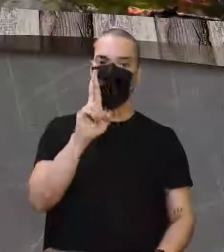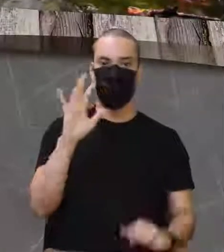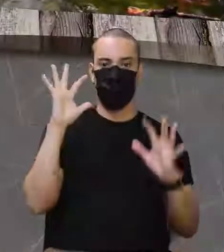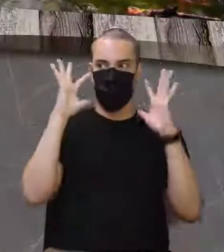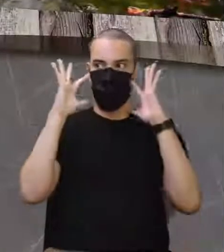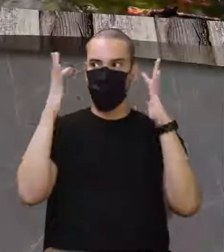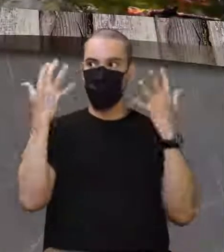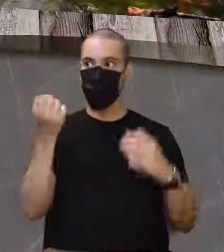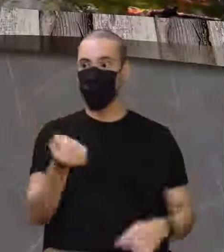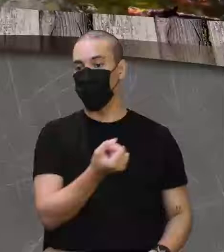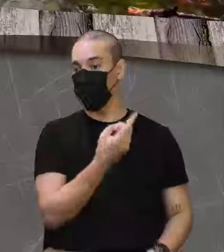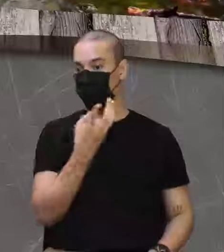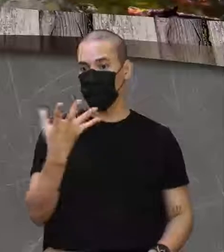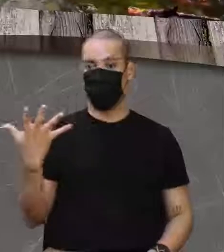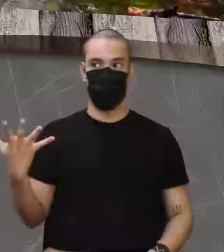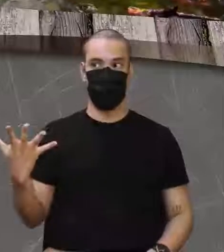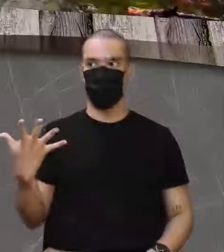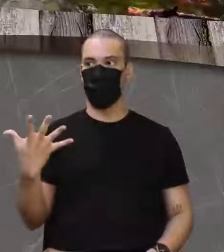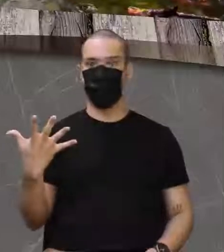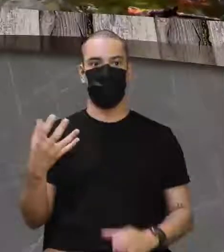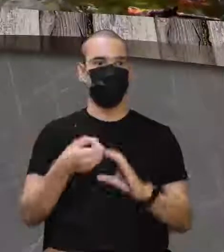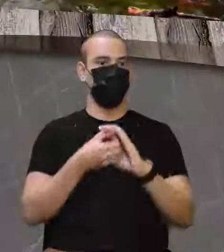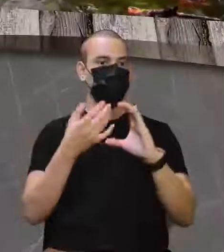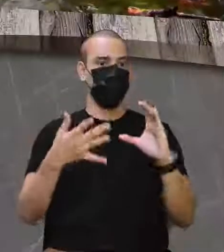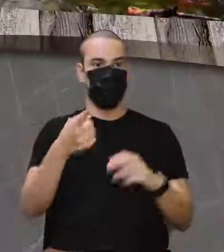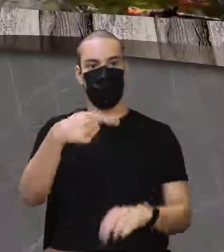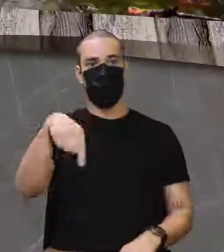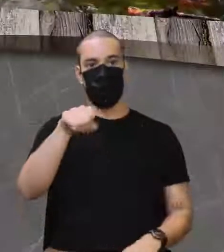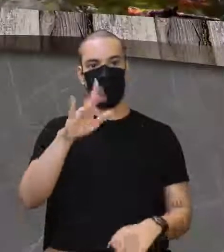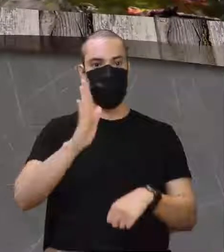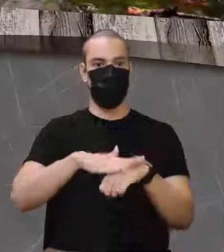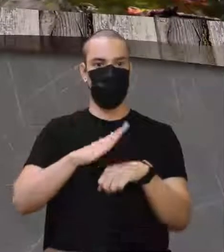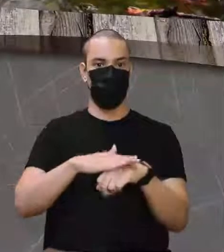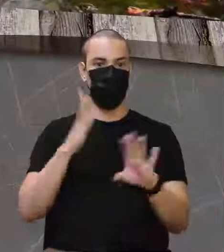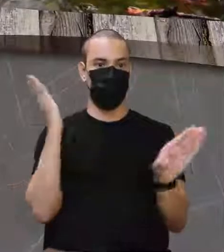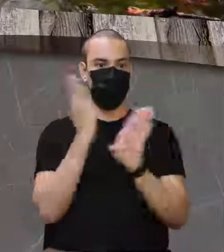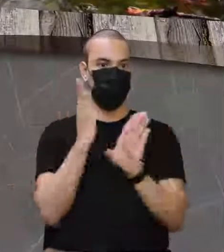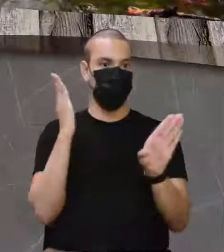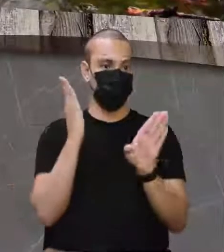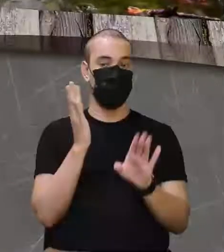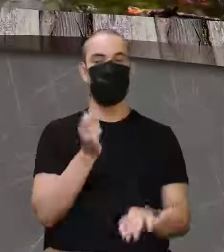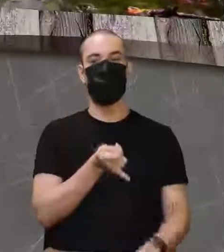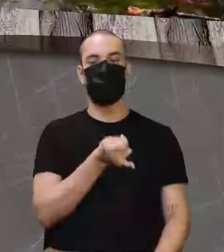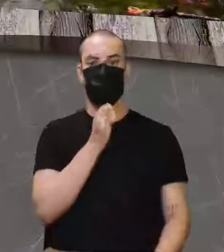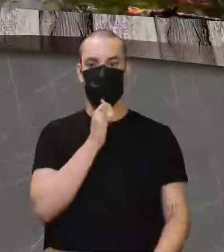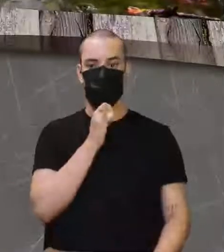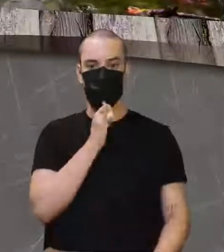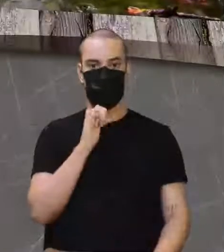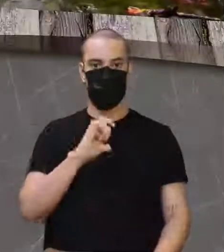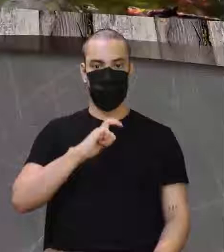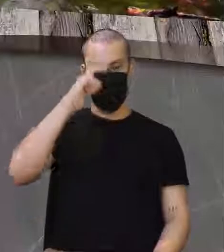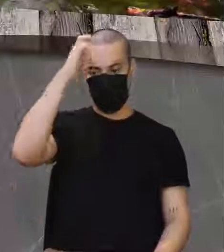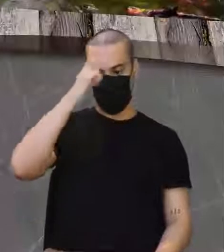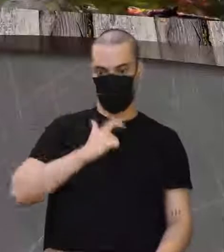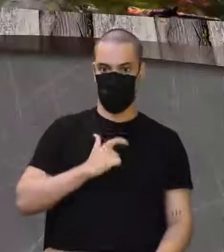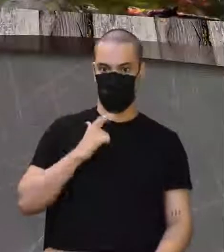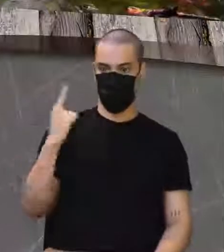para quantas características você quiser desvendar. Por exemplo, eu sou